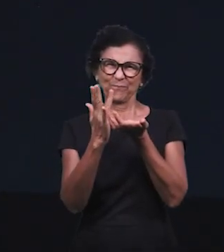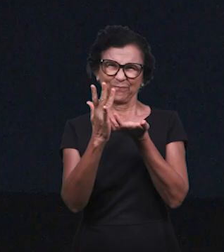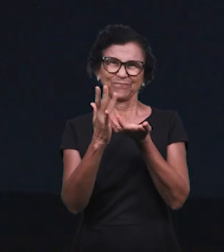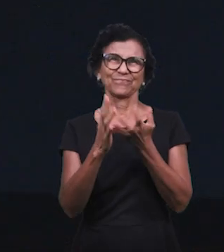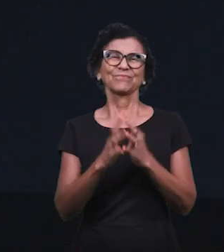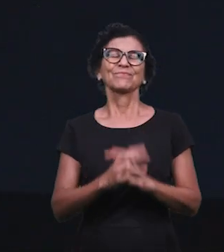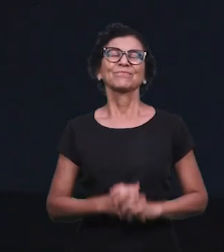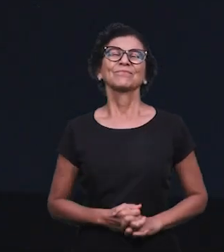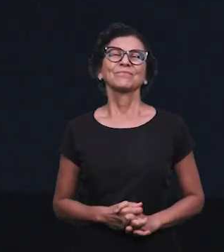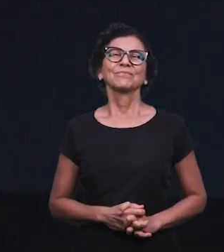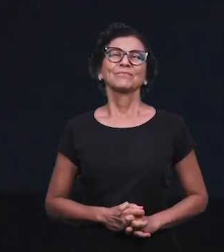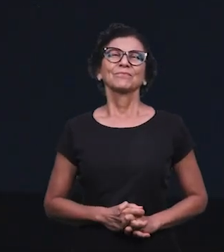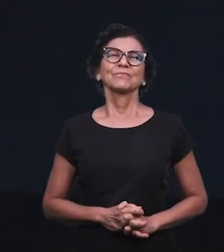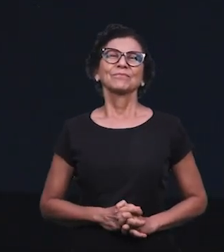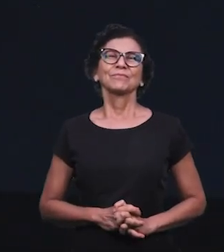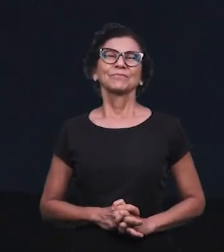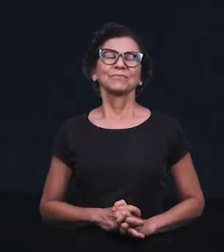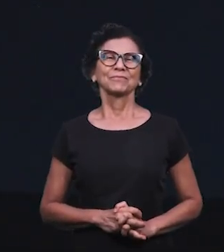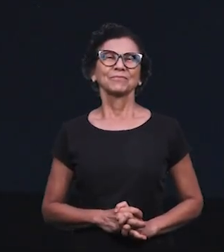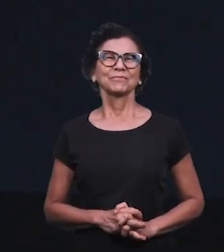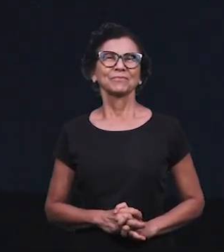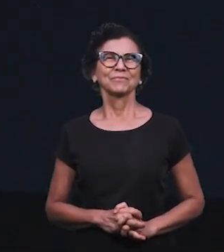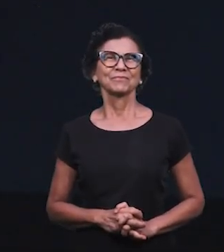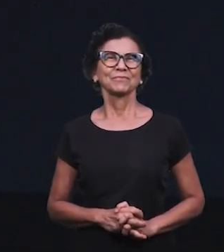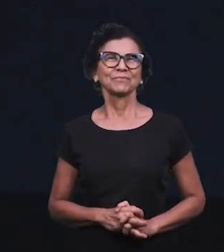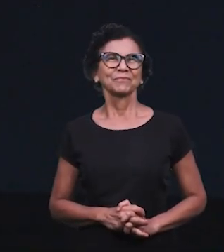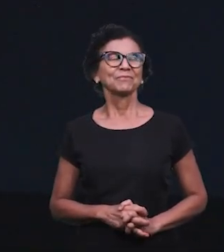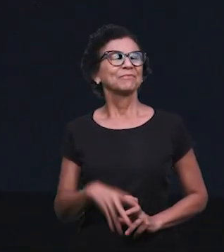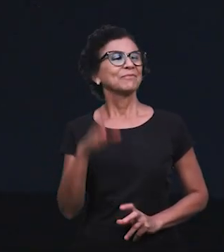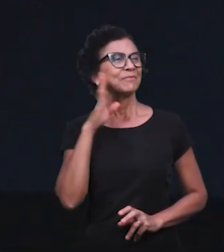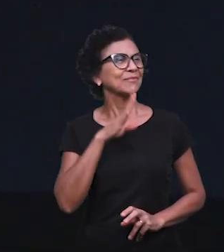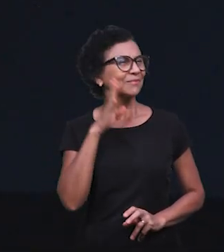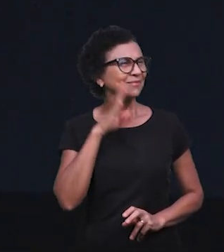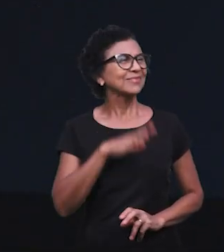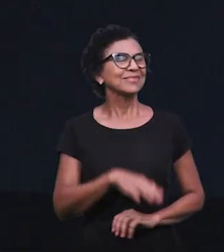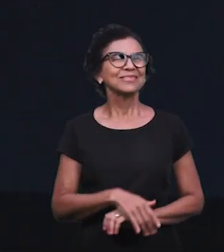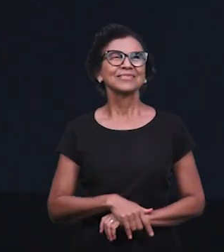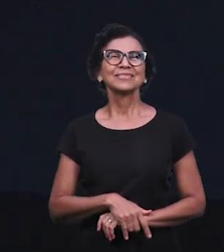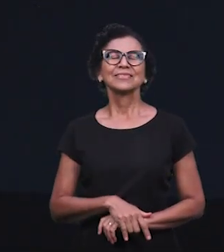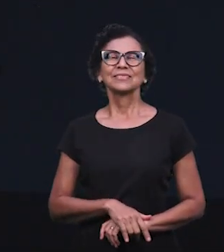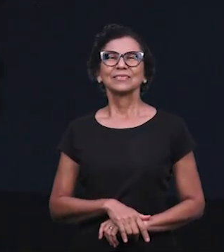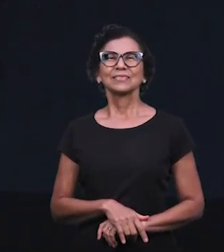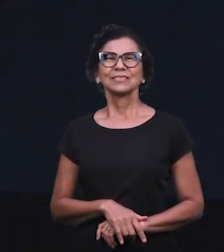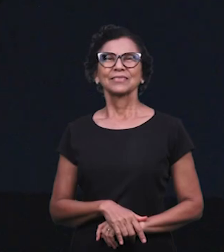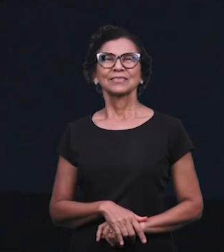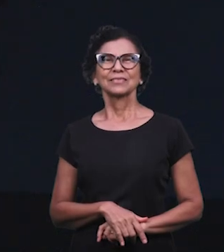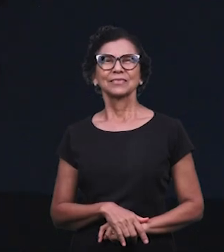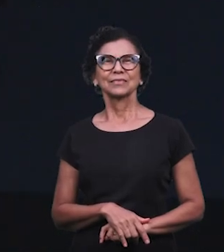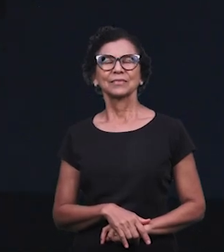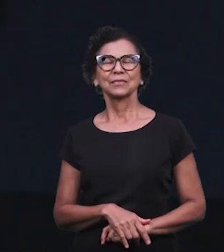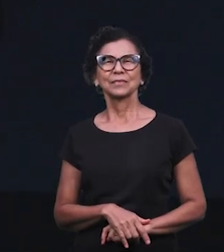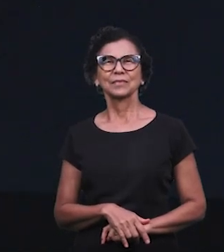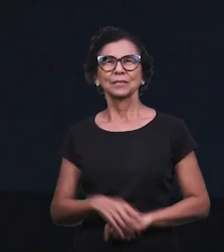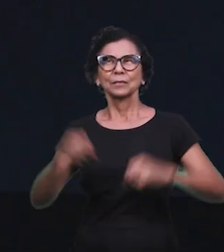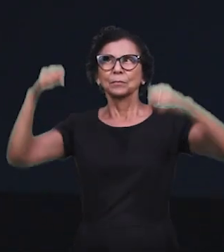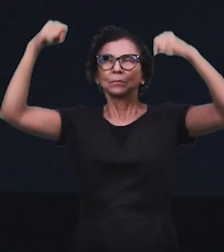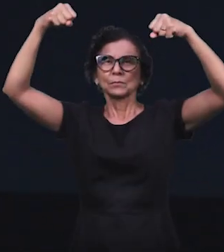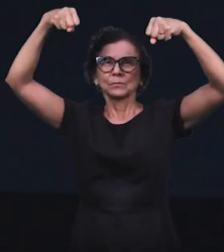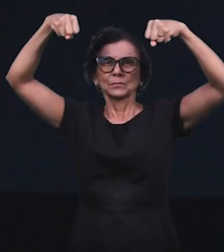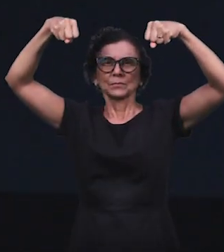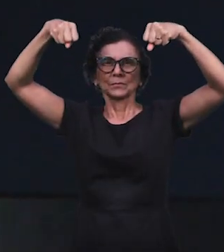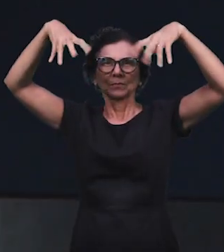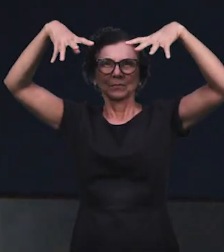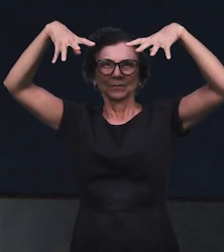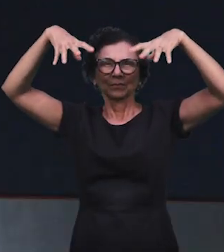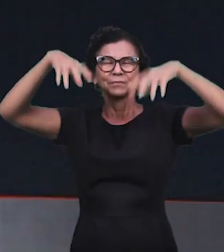a outra, tá vendo? Massa, ilumina né? Bem mais. Muito legal. Pode acender de volta o estúdio e nós